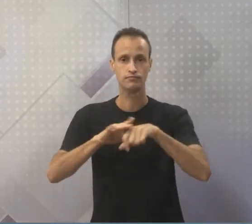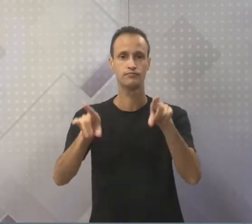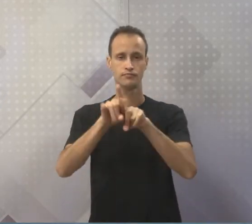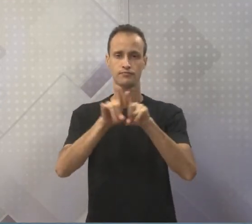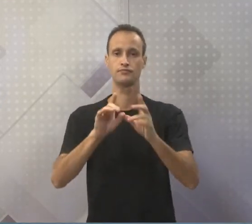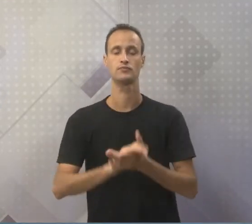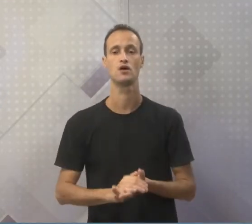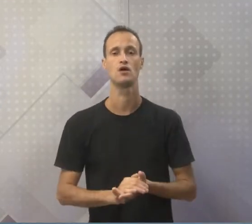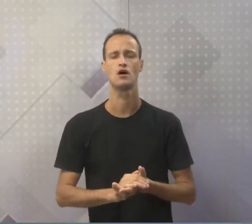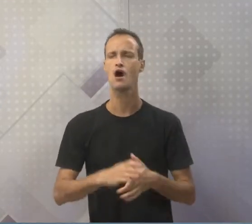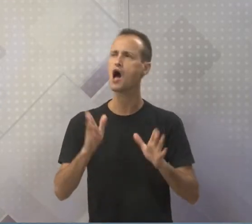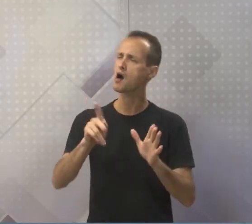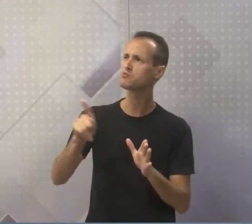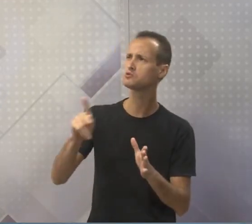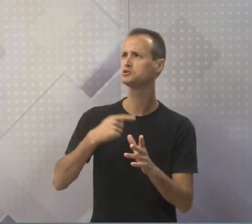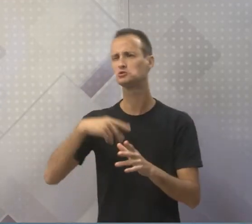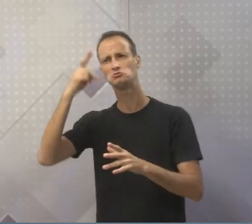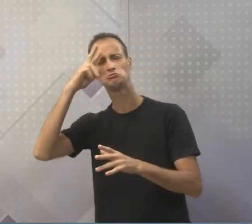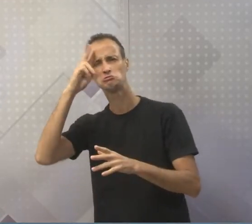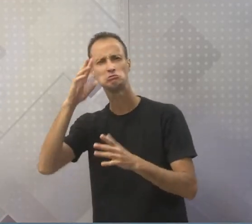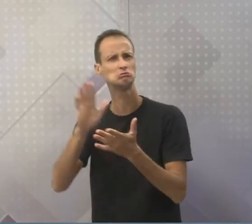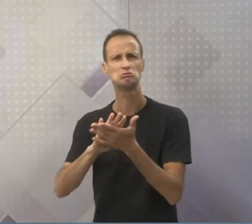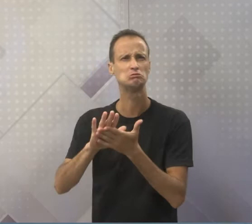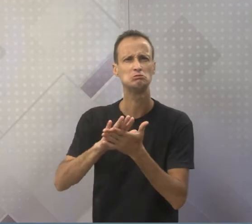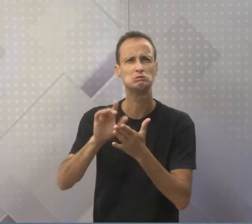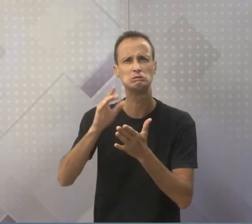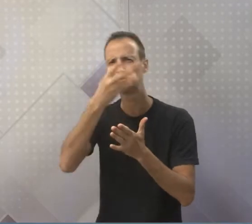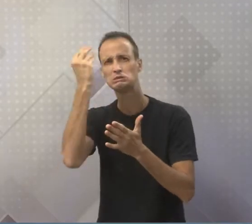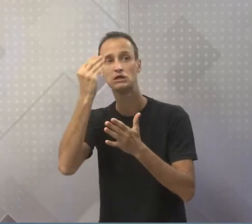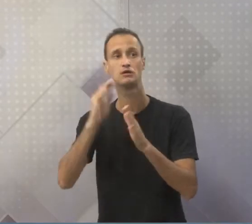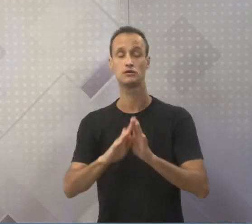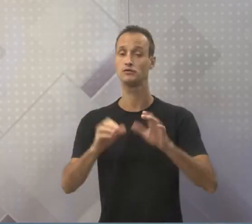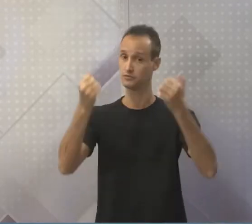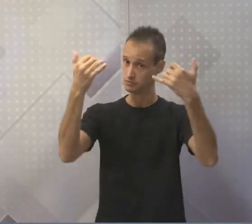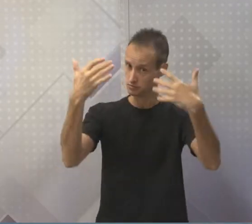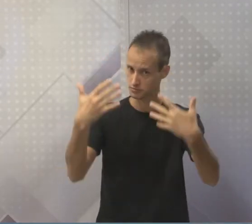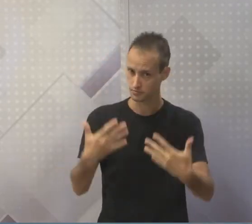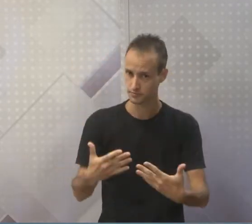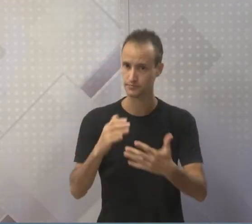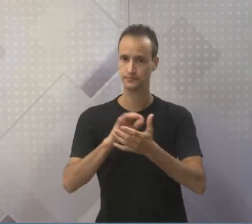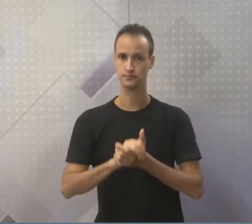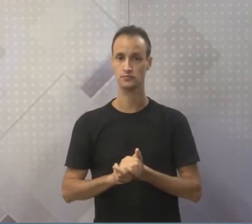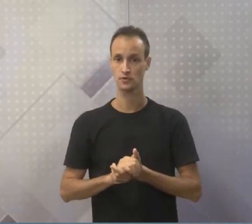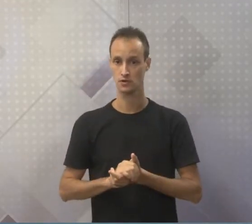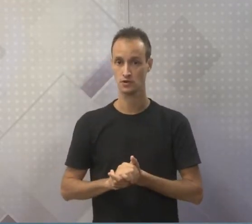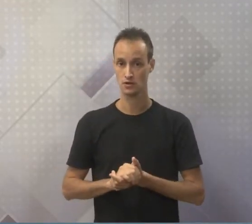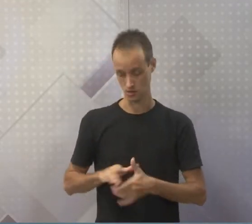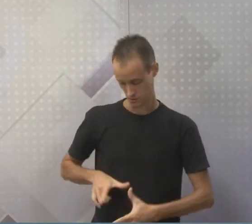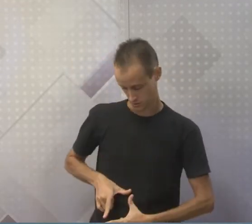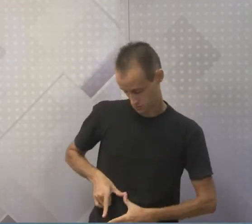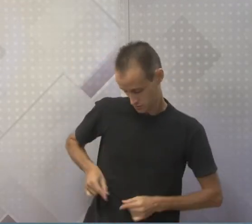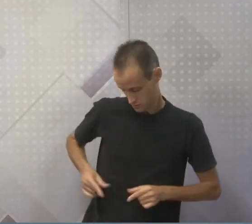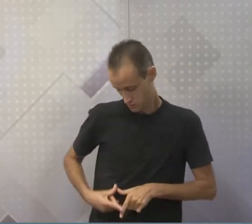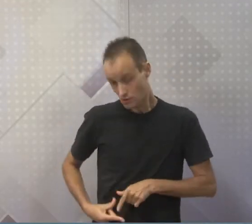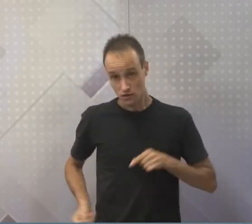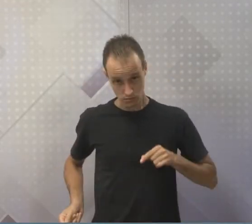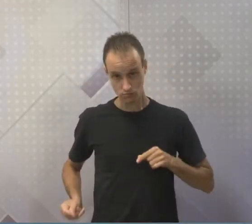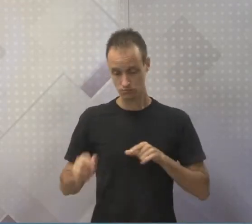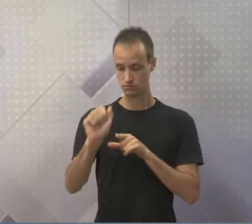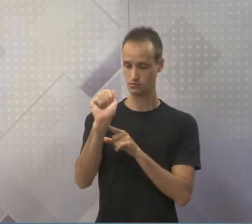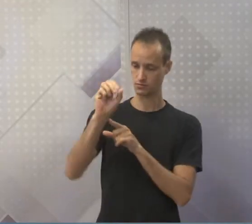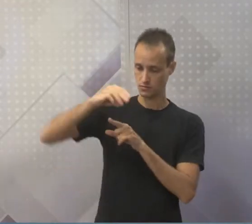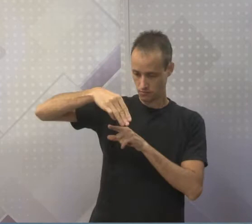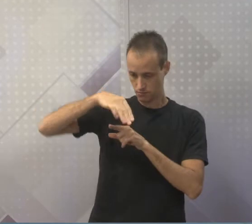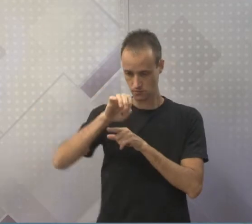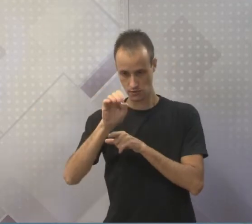para mim, olha para mim. Ó, a amebíase, uma doença muito comum chamada de ameba.